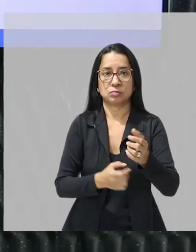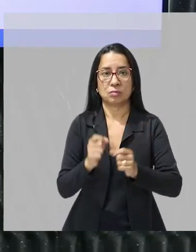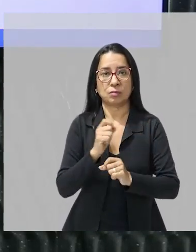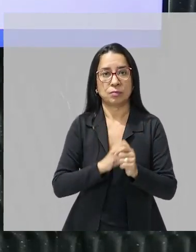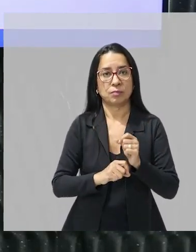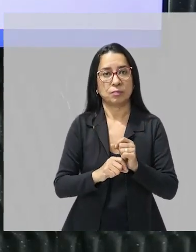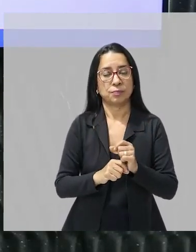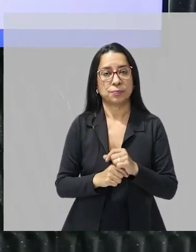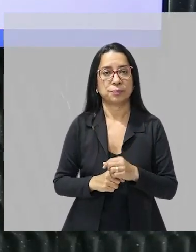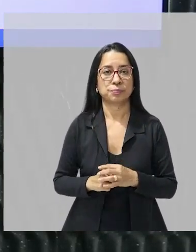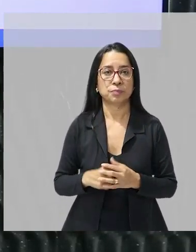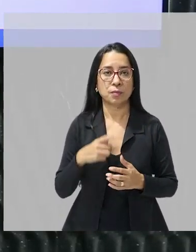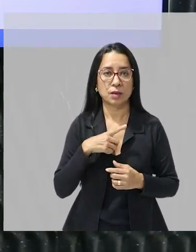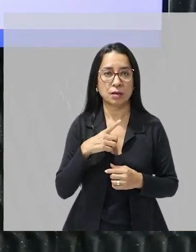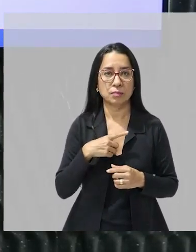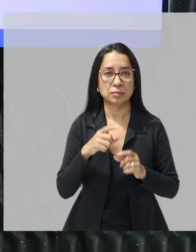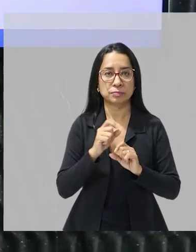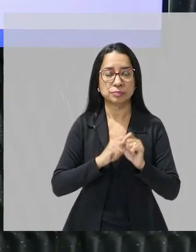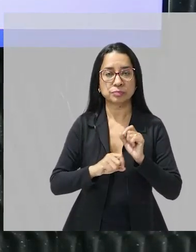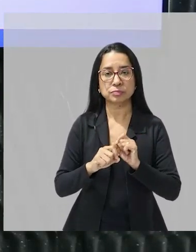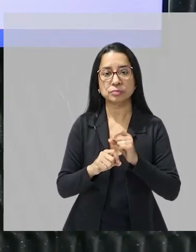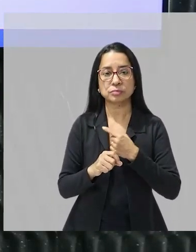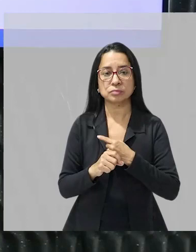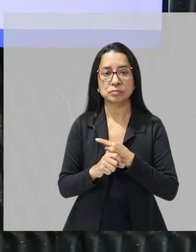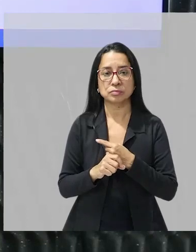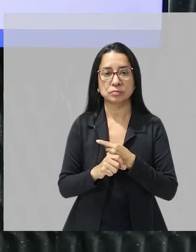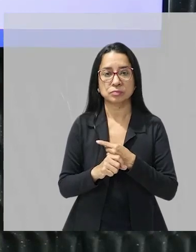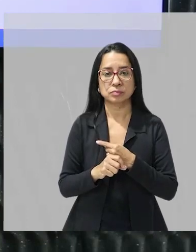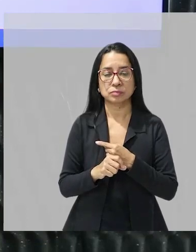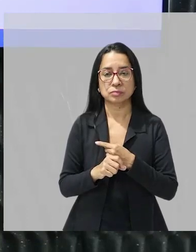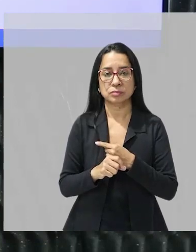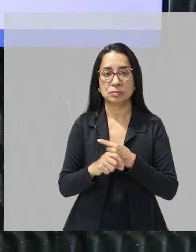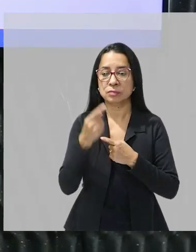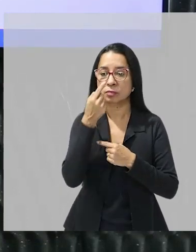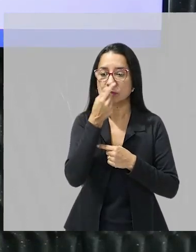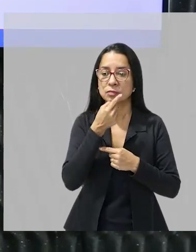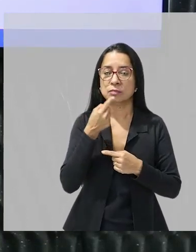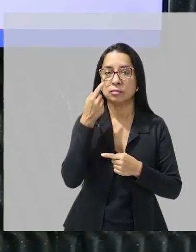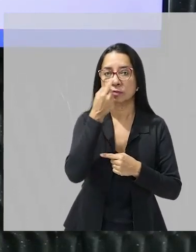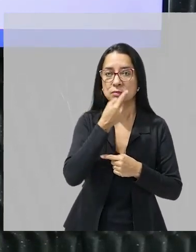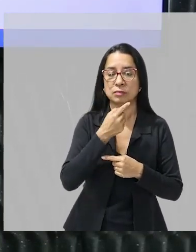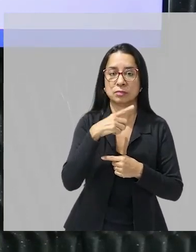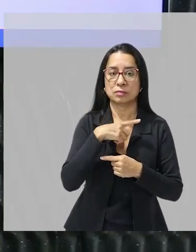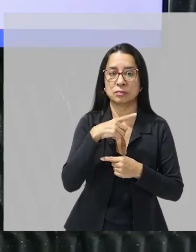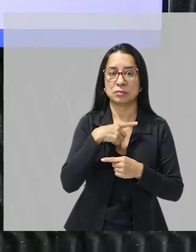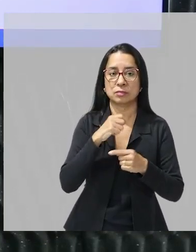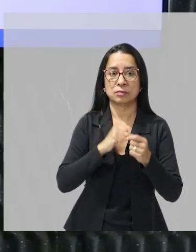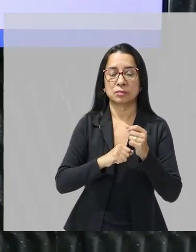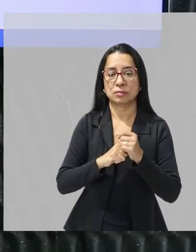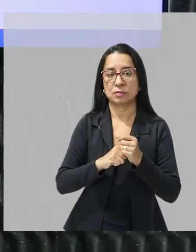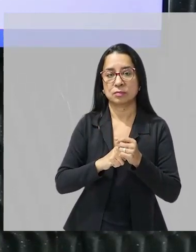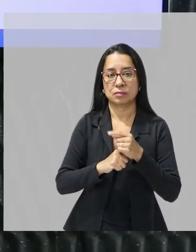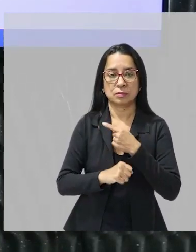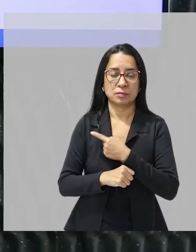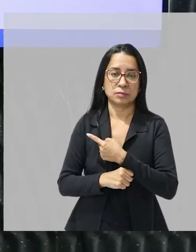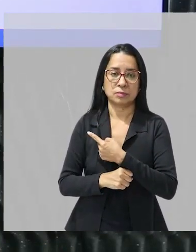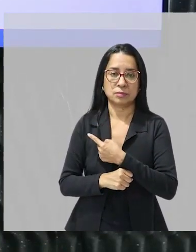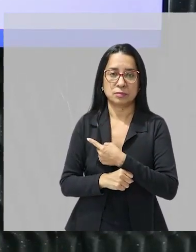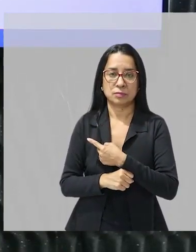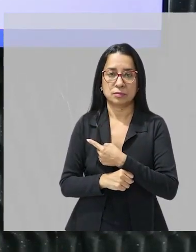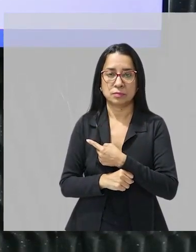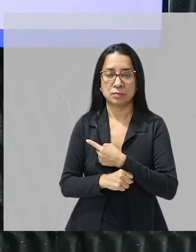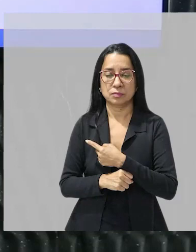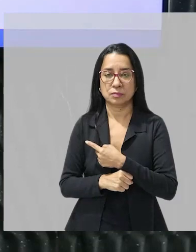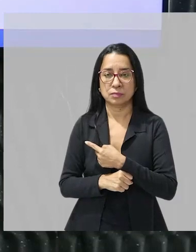Então, aqui nós temos, nas cavidades nasais, nós vamos ter o aquecimento, a